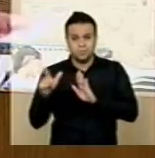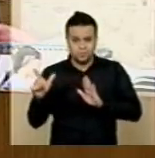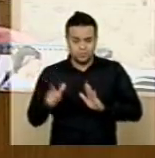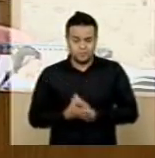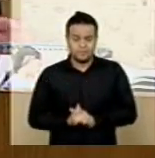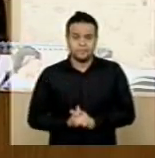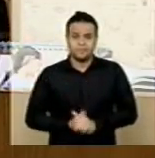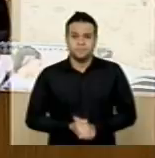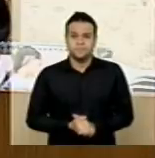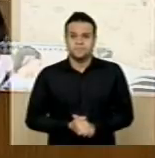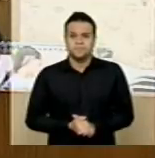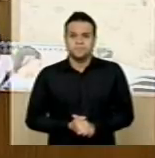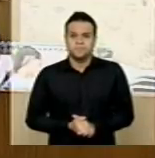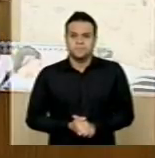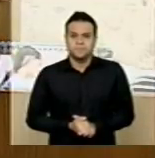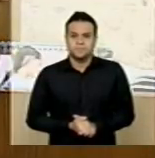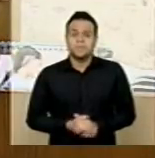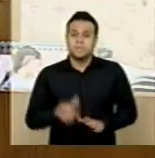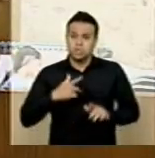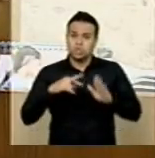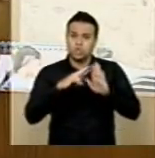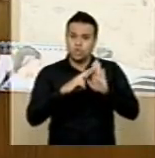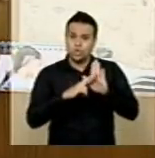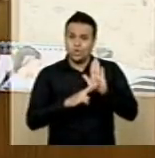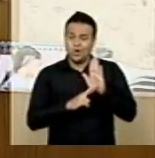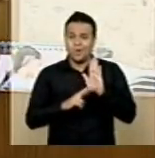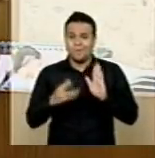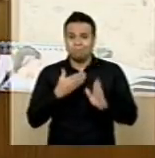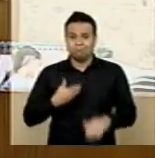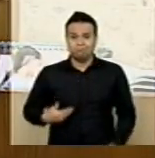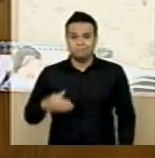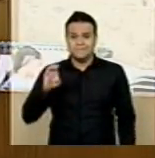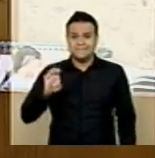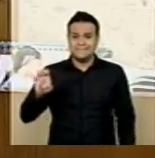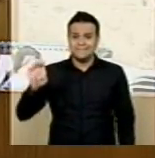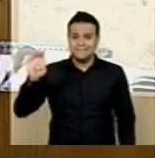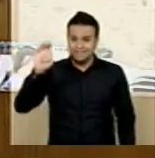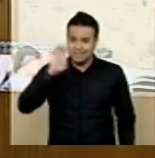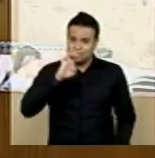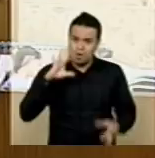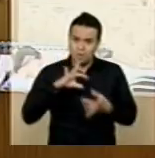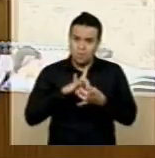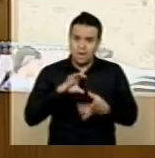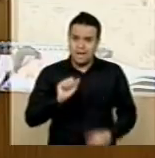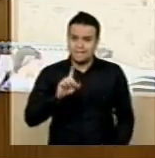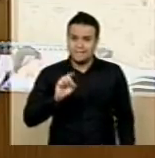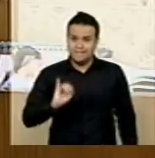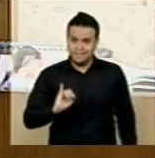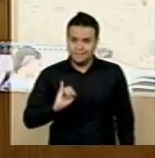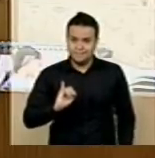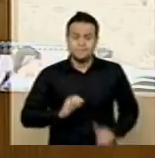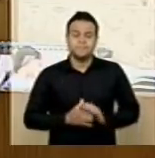e por considerar que as normas estaduais referidas no âmbito dessas ações diretas de